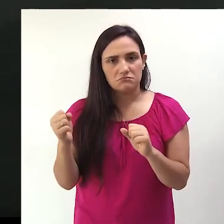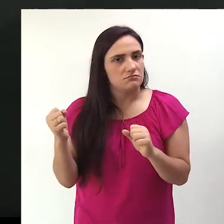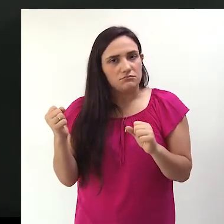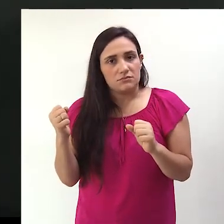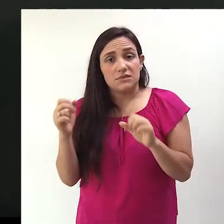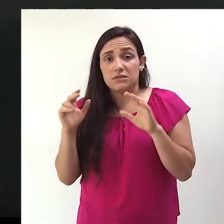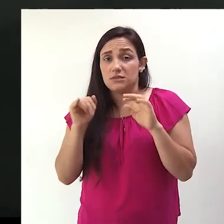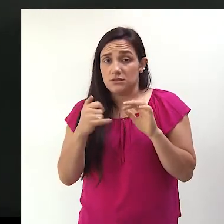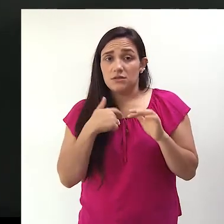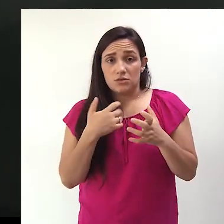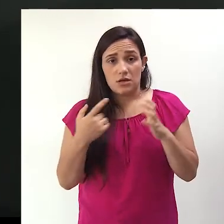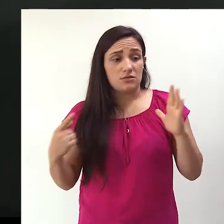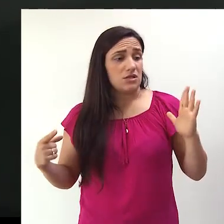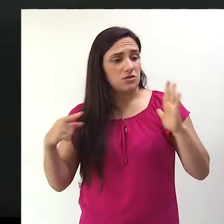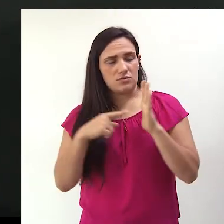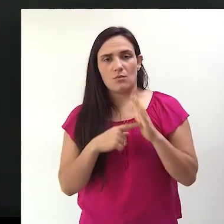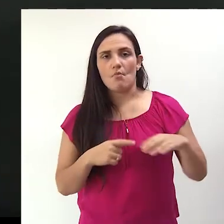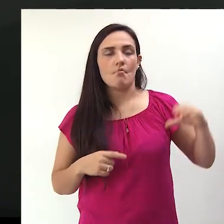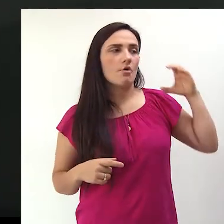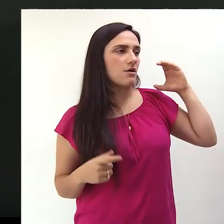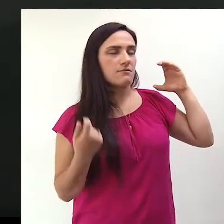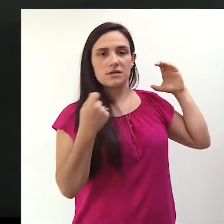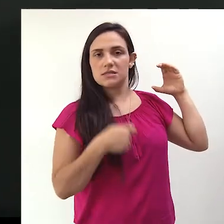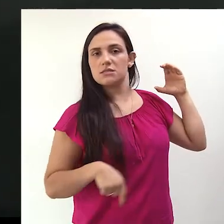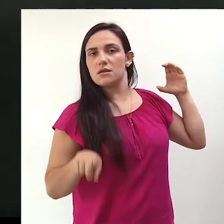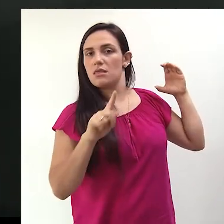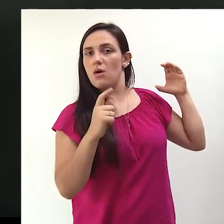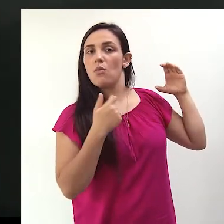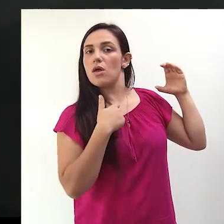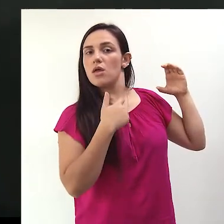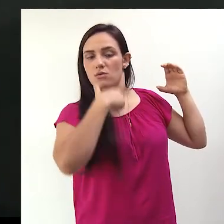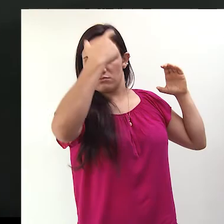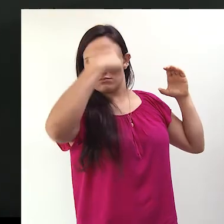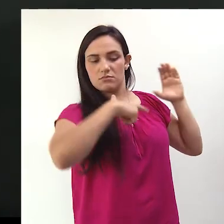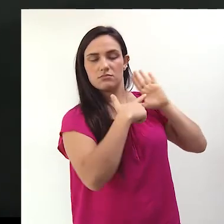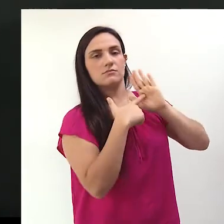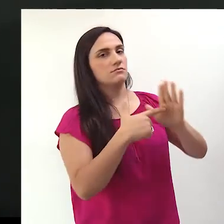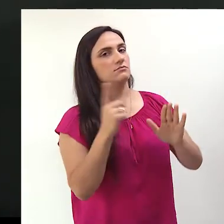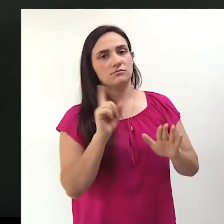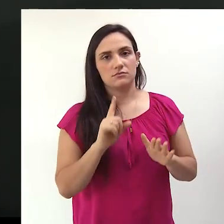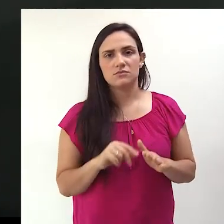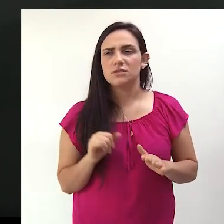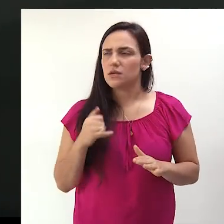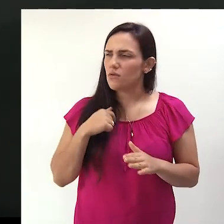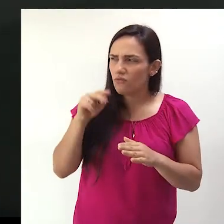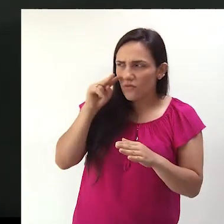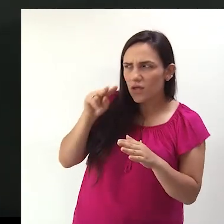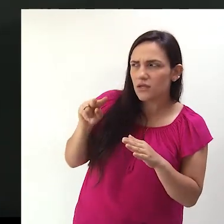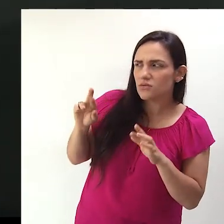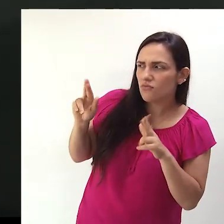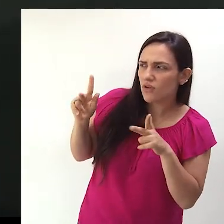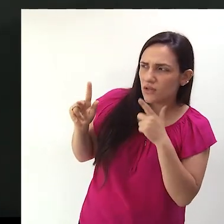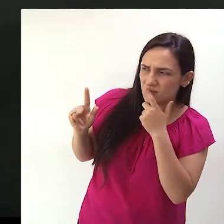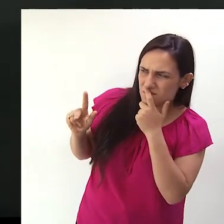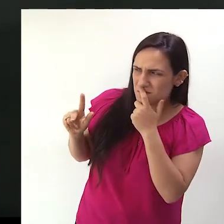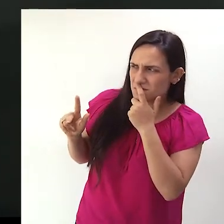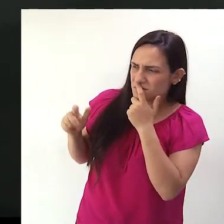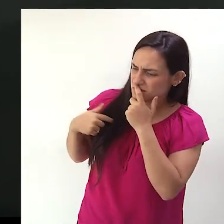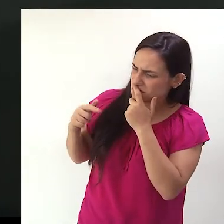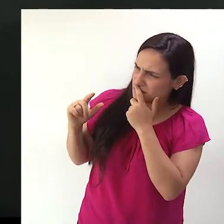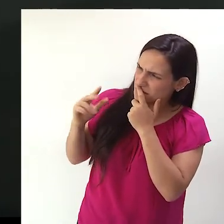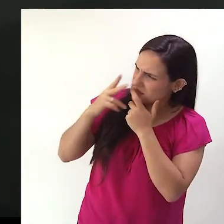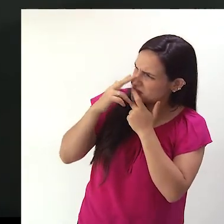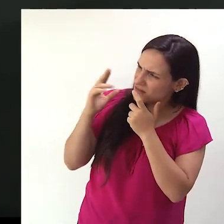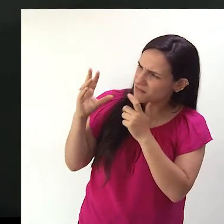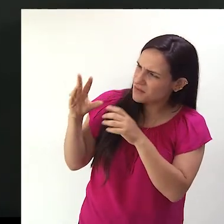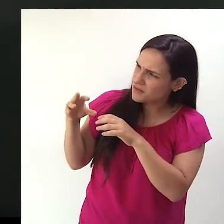informações. Daqui um pouco o produtor lá no interior viu um veículo estranho, viu uma movimentação estranha, de forma